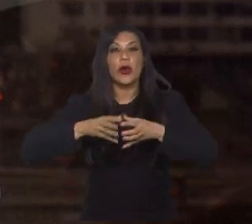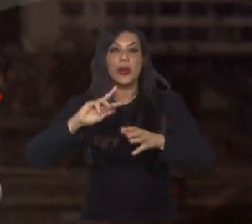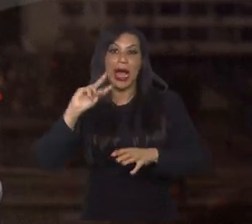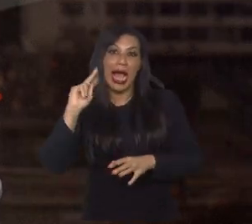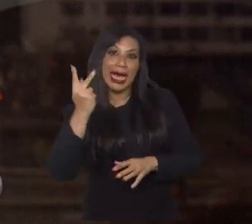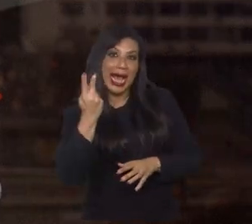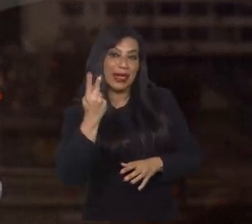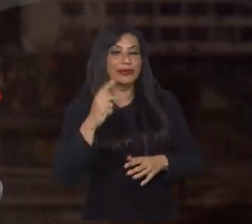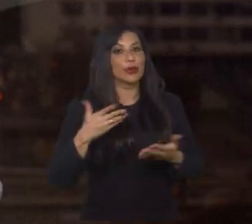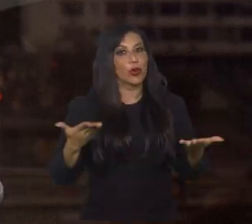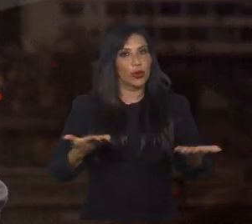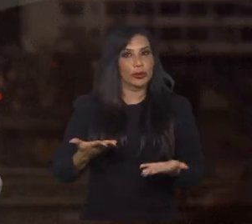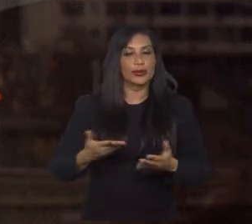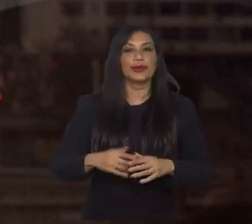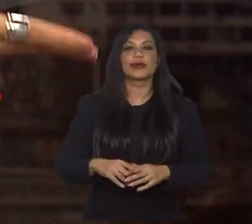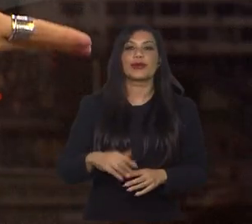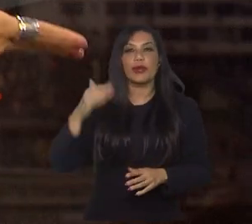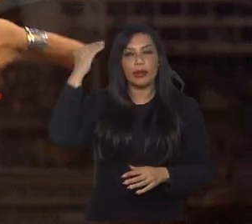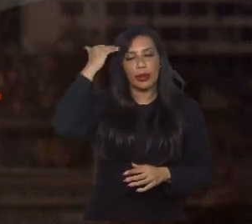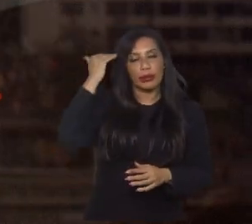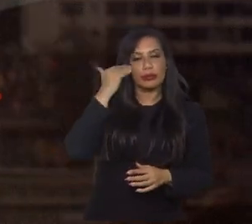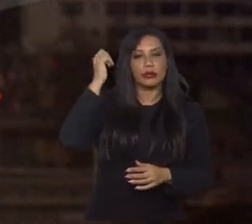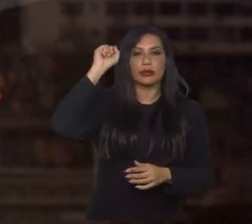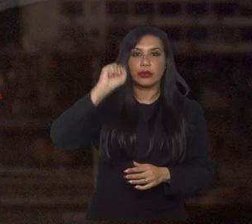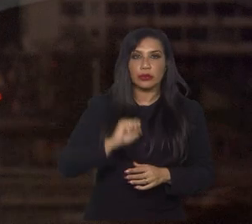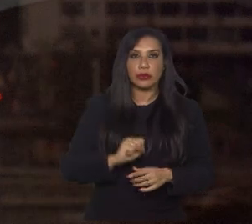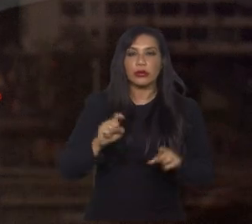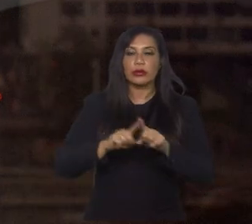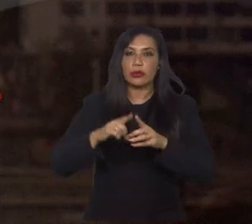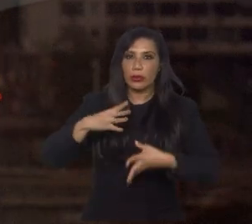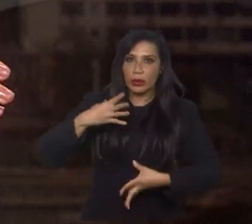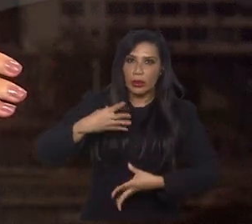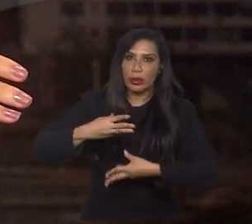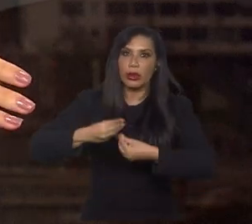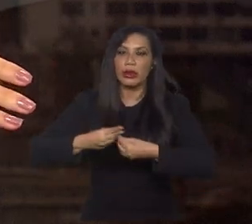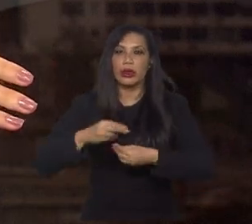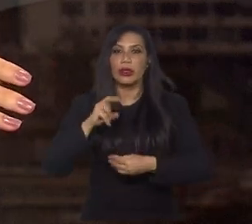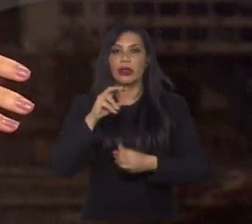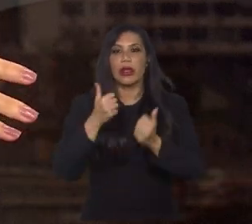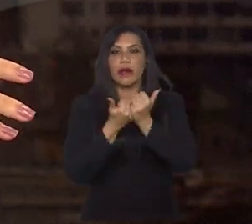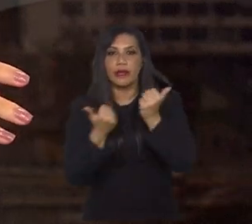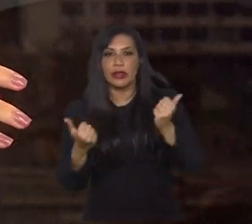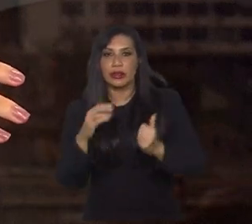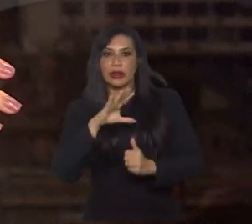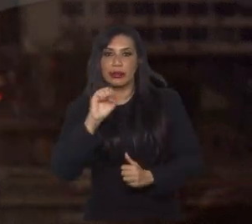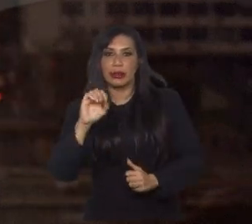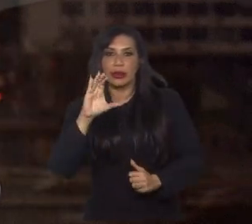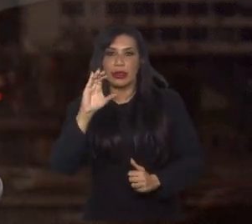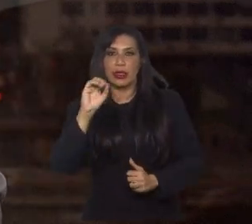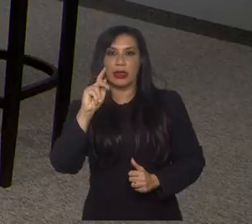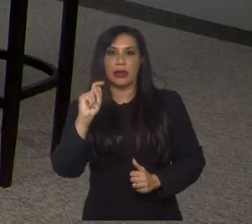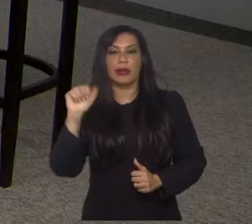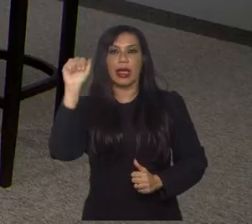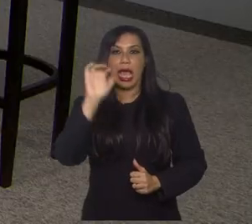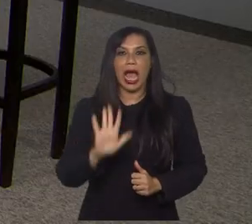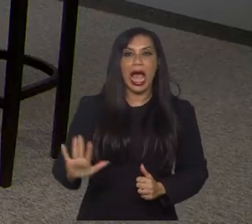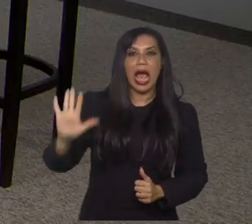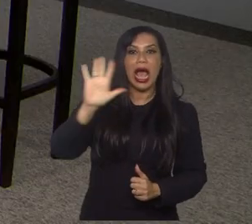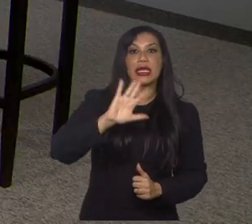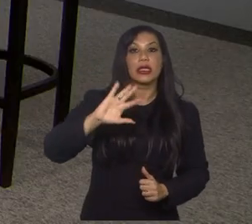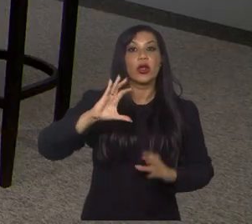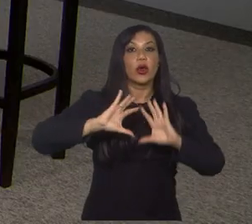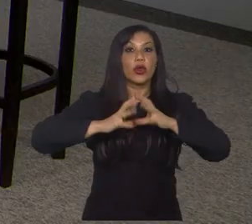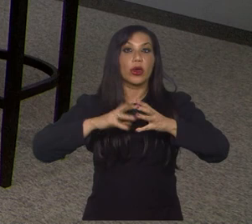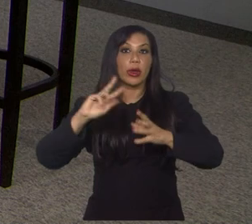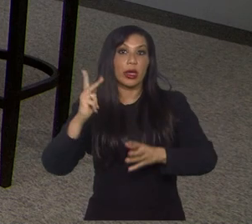H. E a Coreia do Sul, só para complementar, foi a vice-campeã da Copa da Ásia. E esse grupo H é